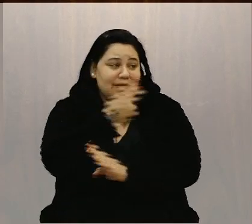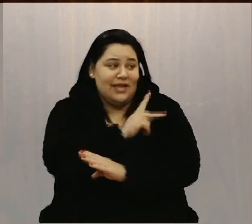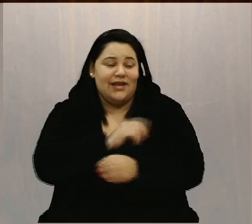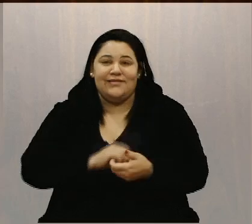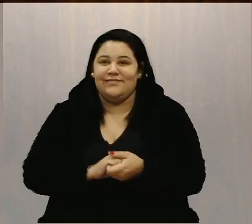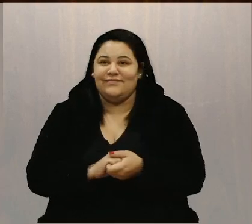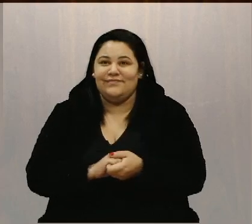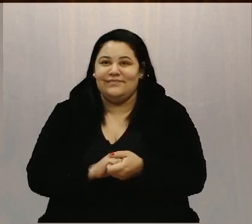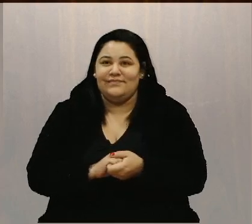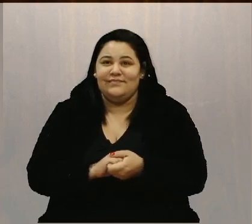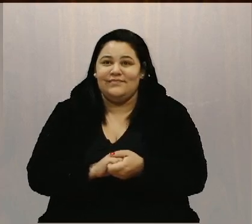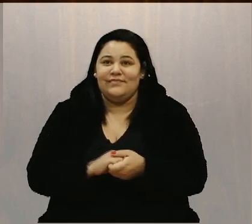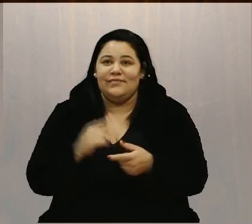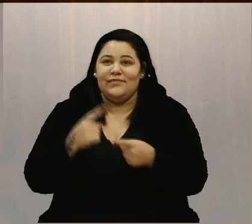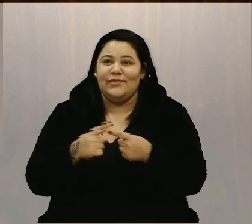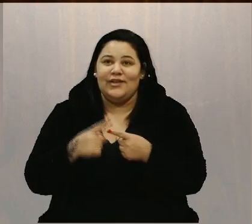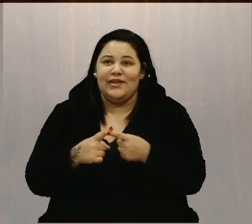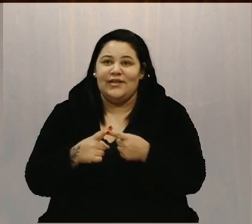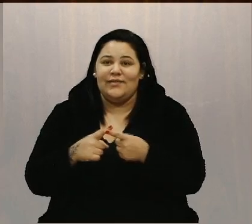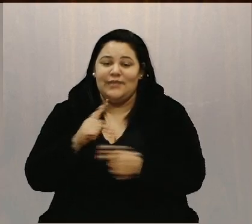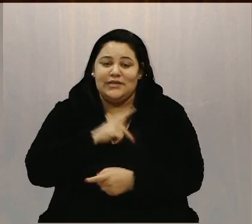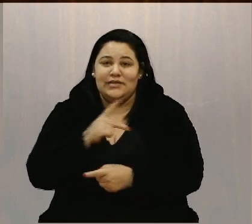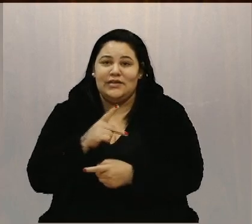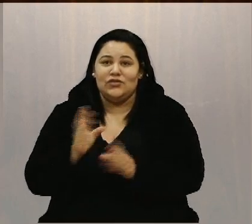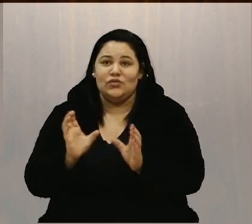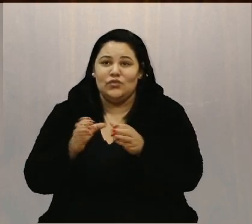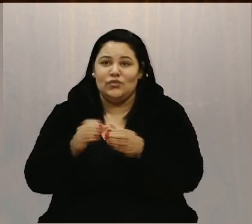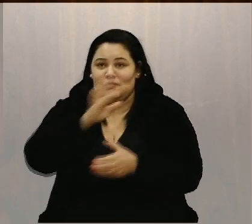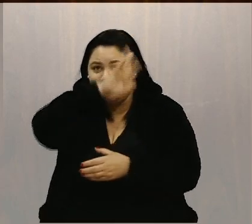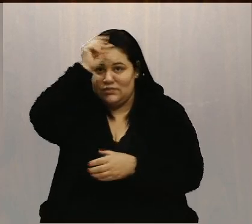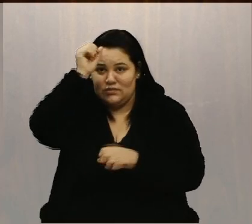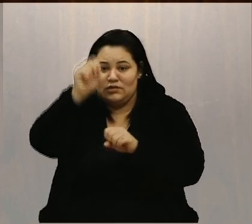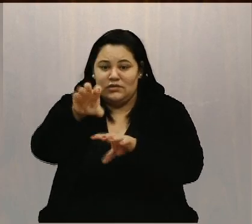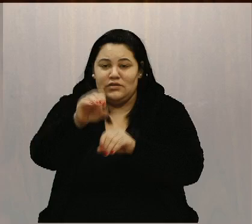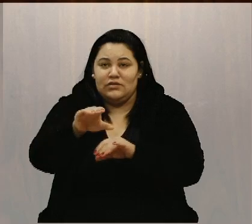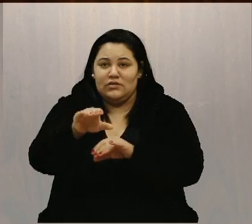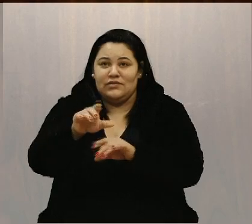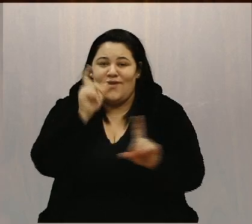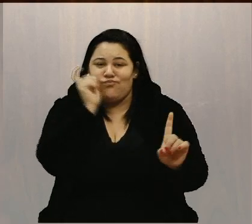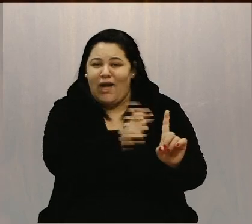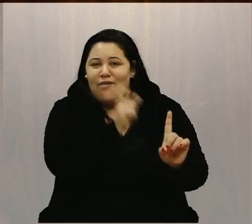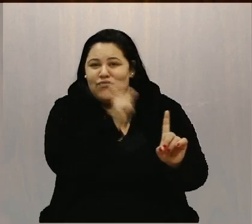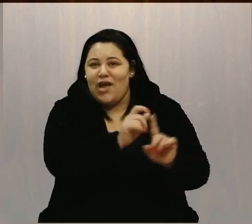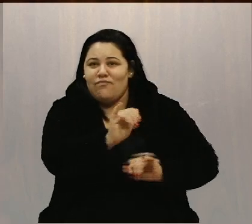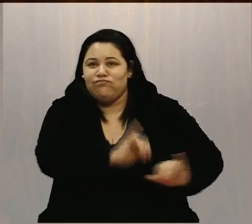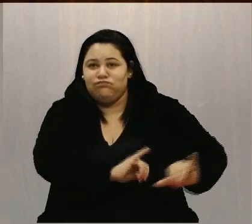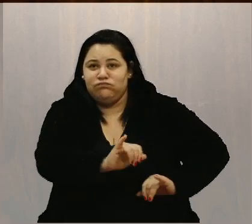enquanto ele era presidente do Conselho Municipal de Educação. Sofreu ataques.